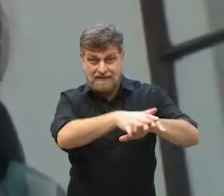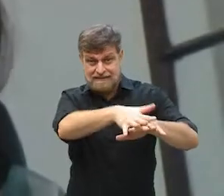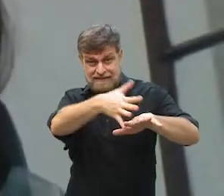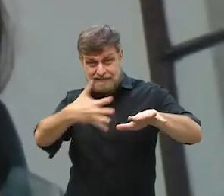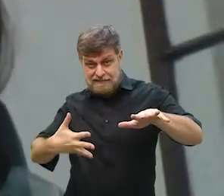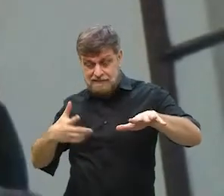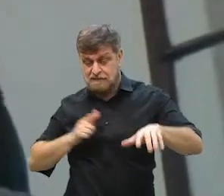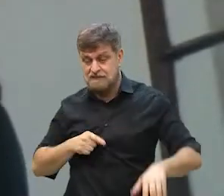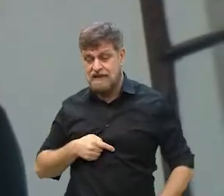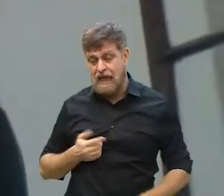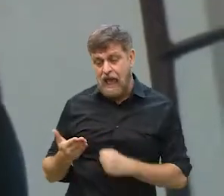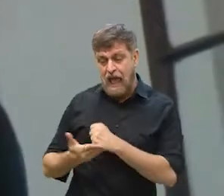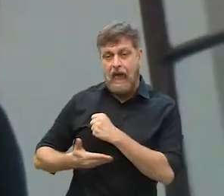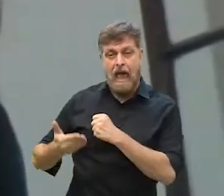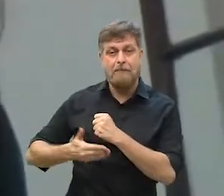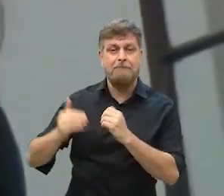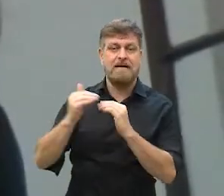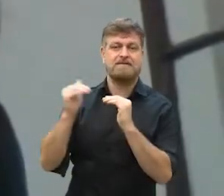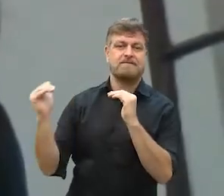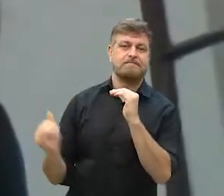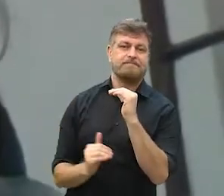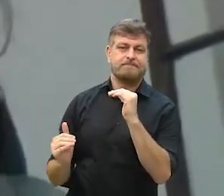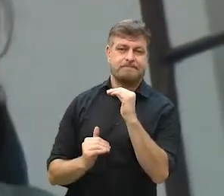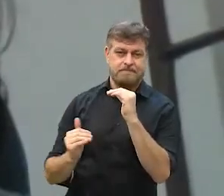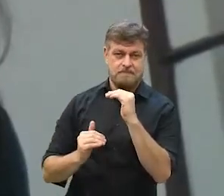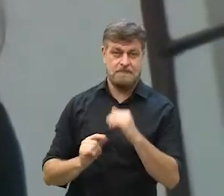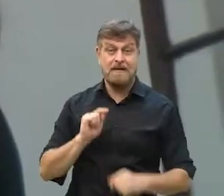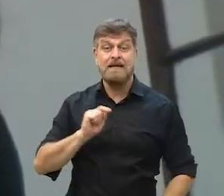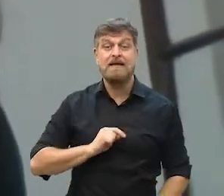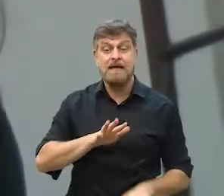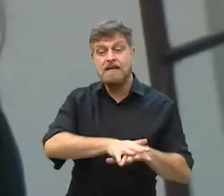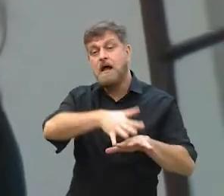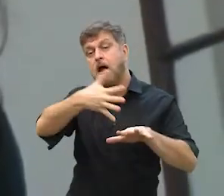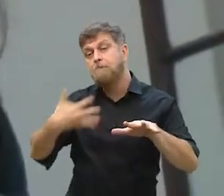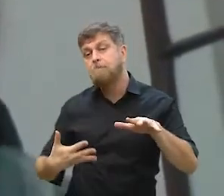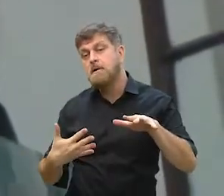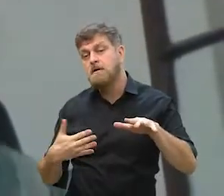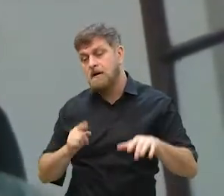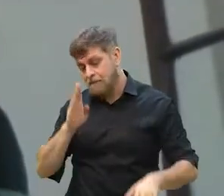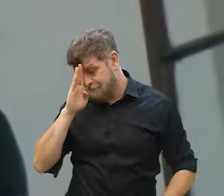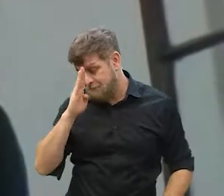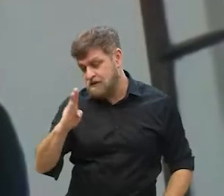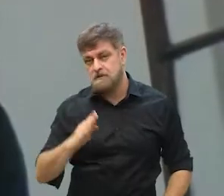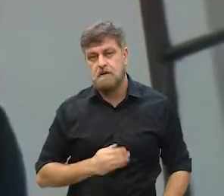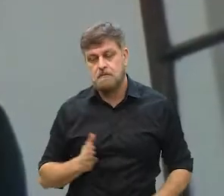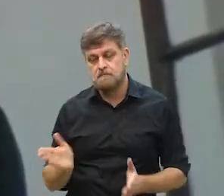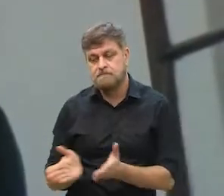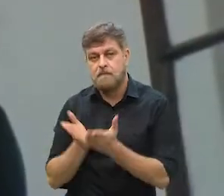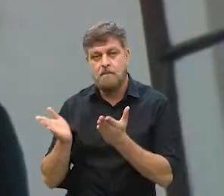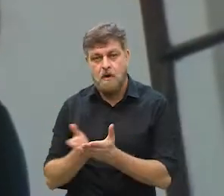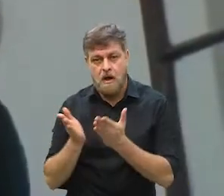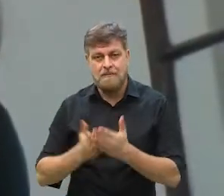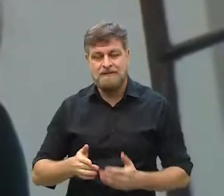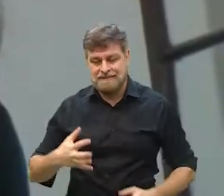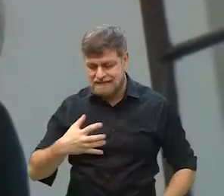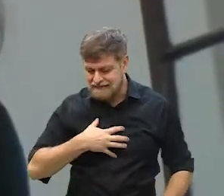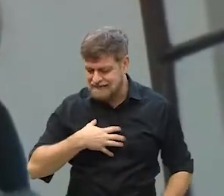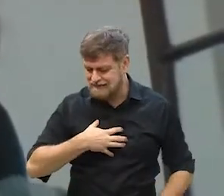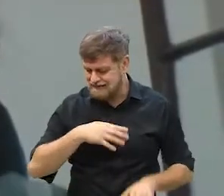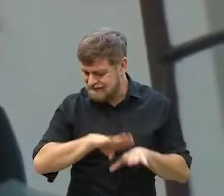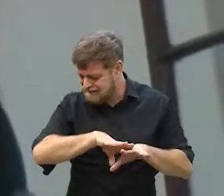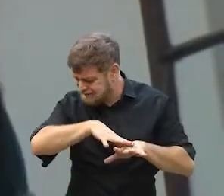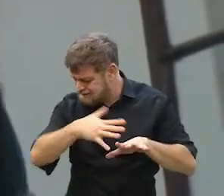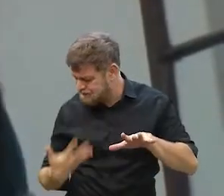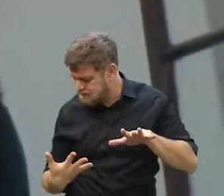a mãe da vulnerabilidade, né? Então, quem está em situação de vulnerabilidade? Quem vem de um processo de exclusão,